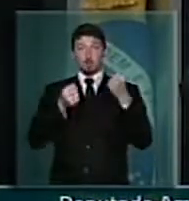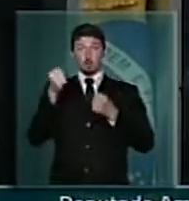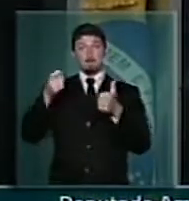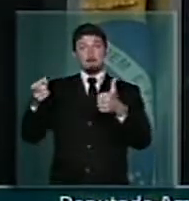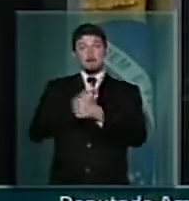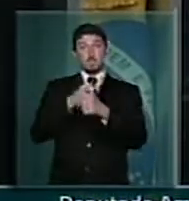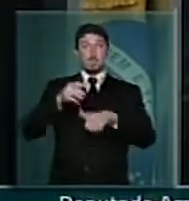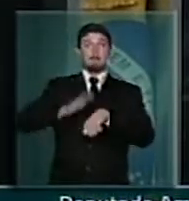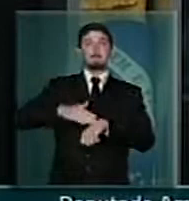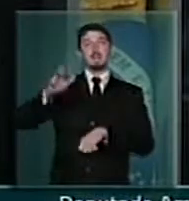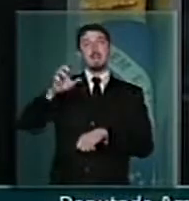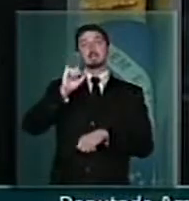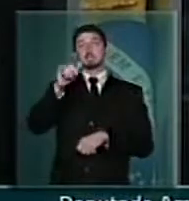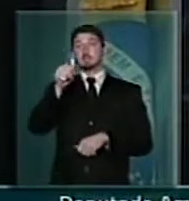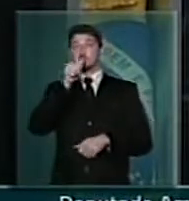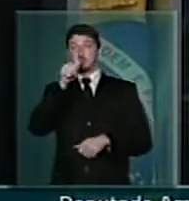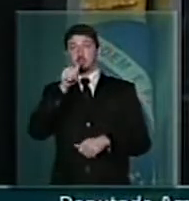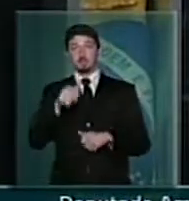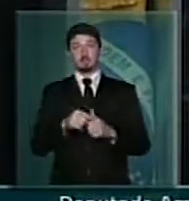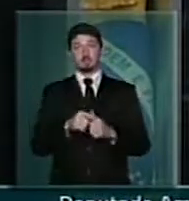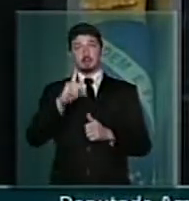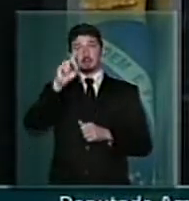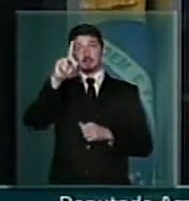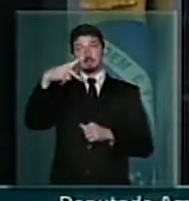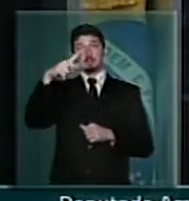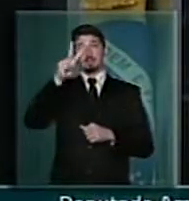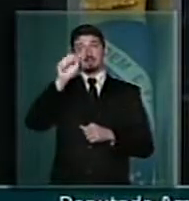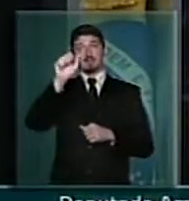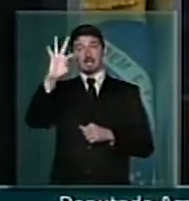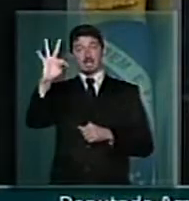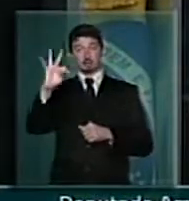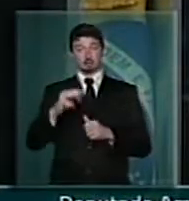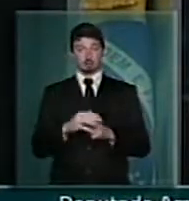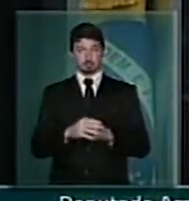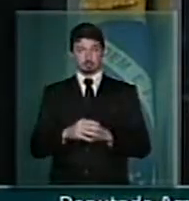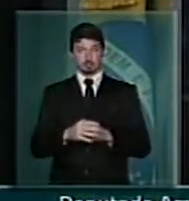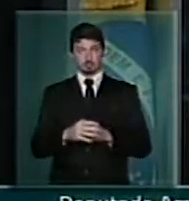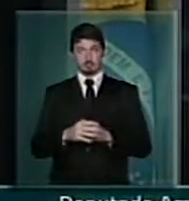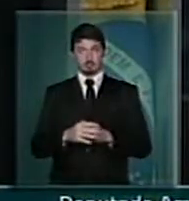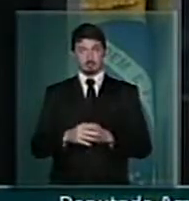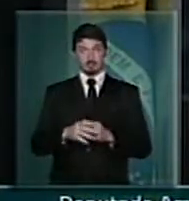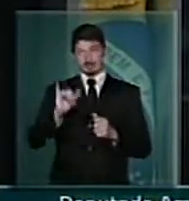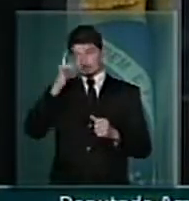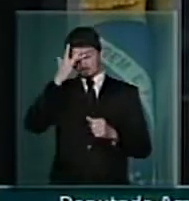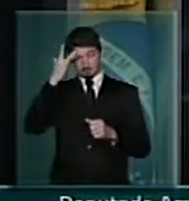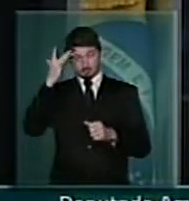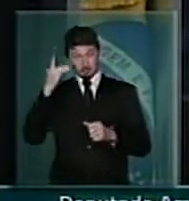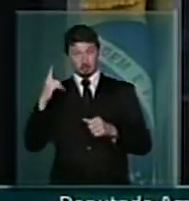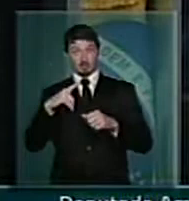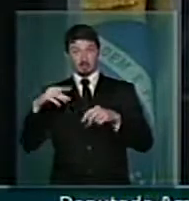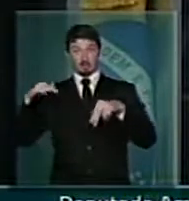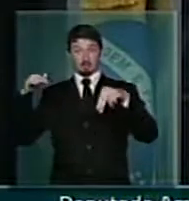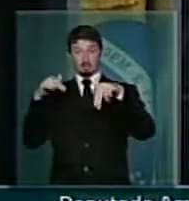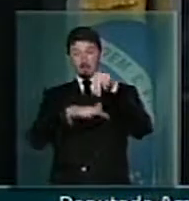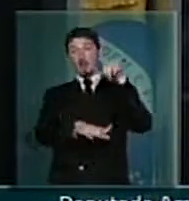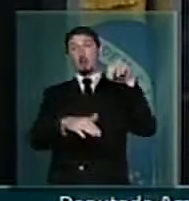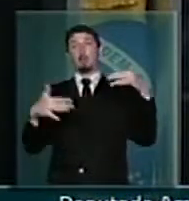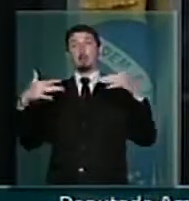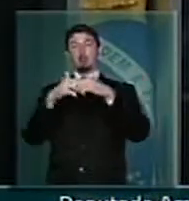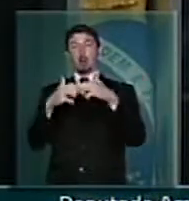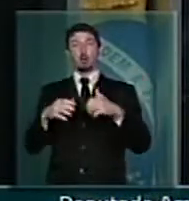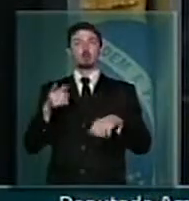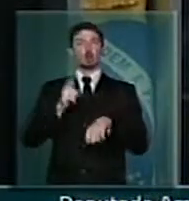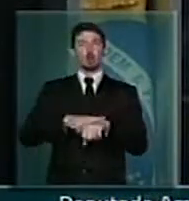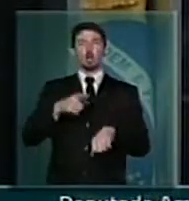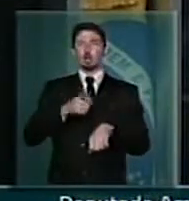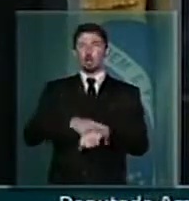provocam o maior acidente pelo DPVAT. O DPVAT de um motorista que provoca muito acidente tem que ser maior